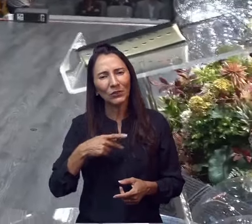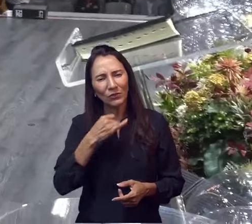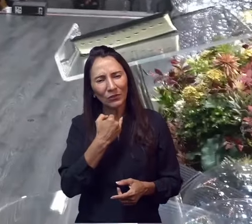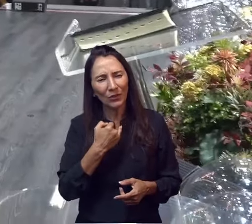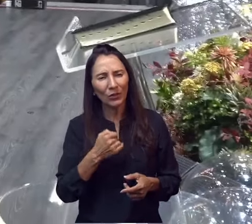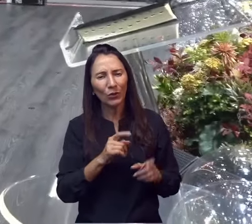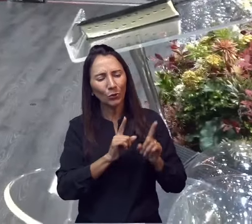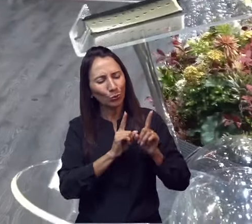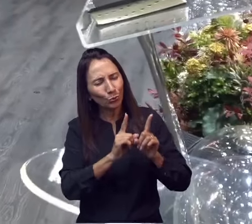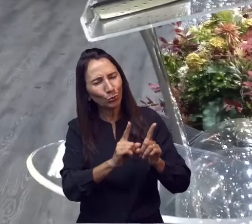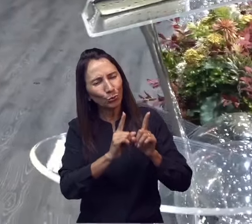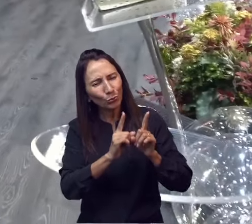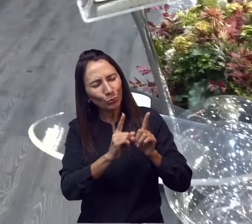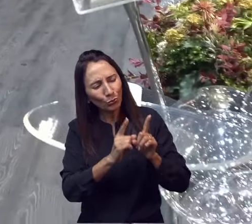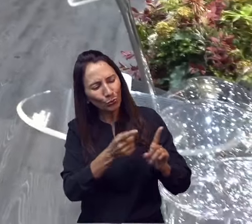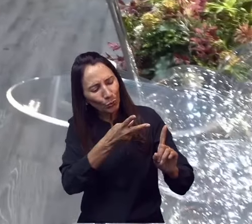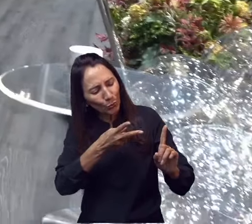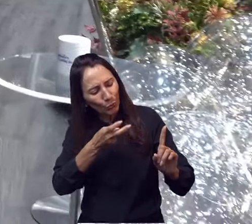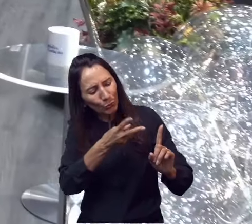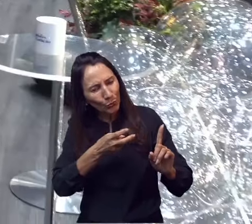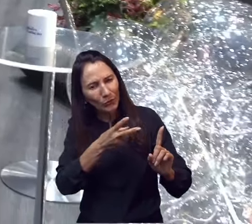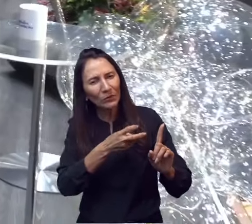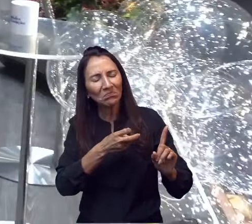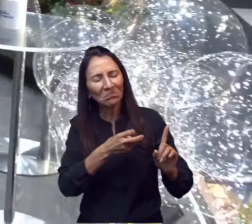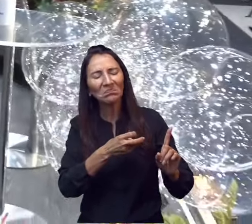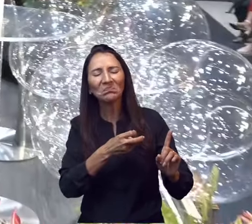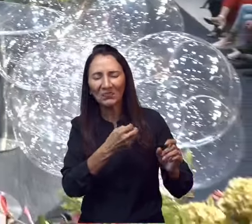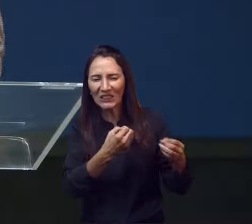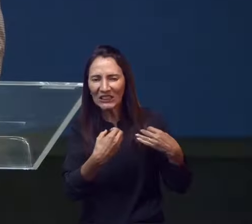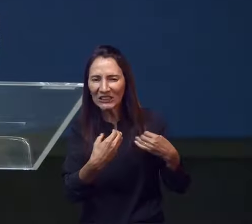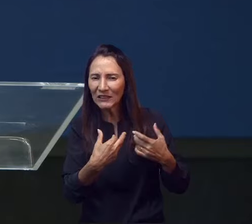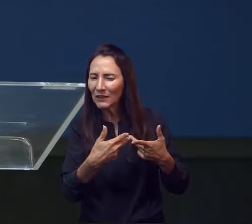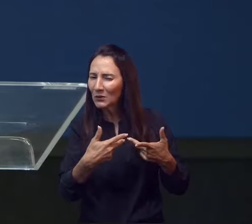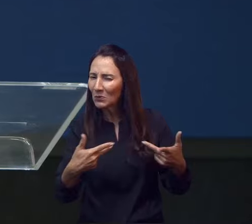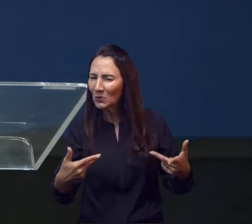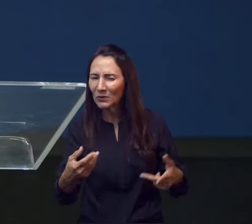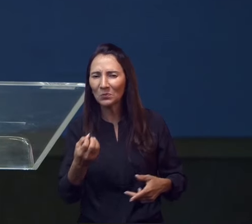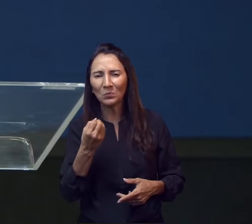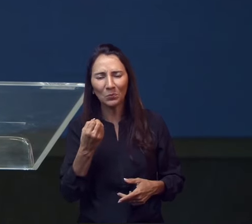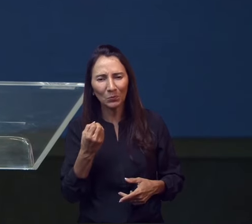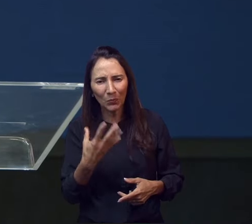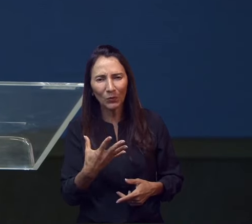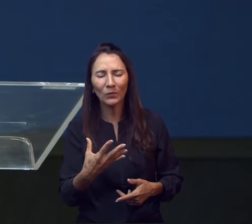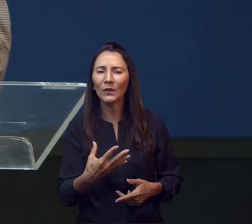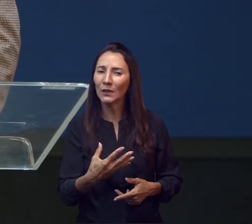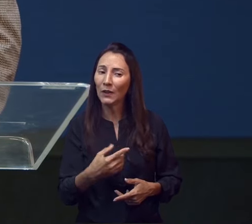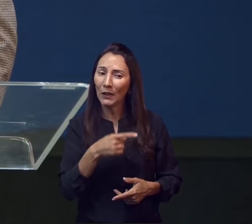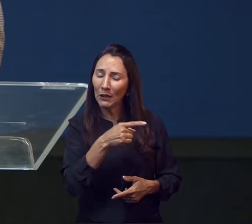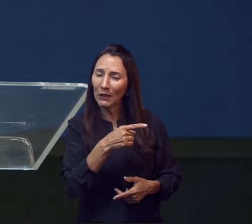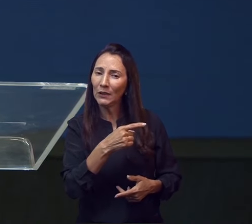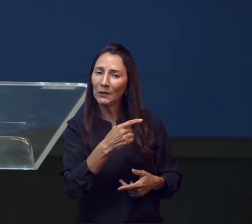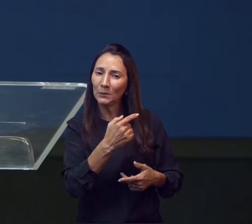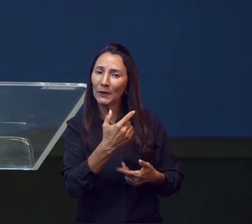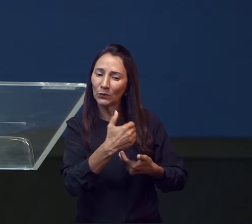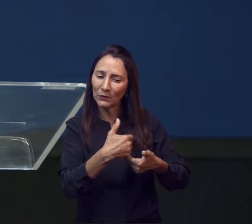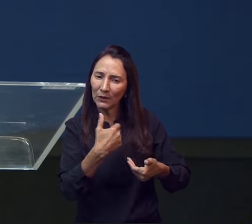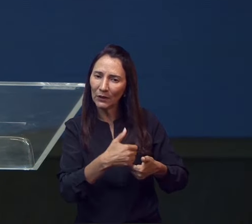aprender muita coisa e ele me dizer da sua experiência ministerial certo